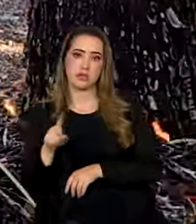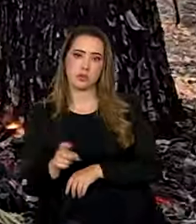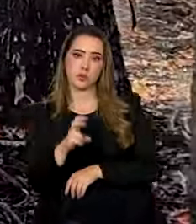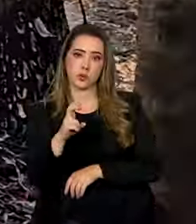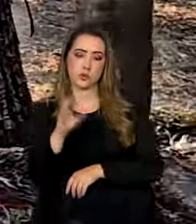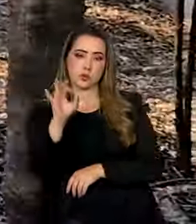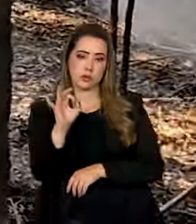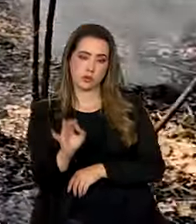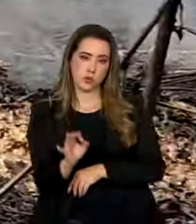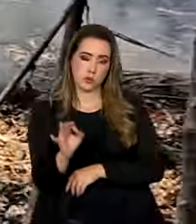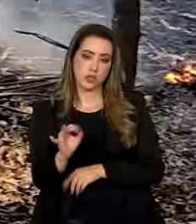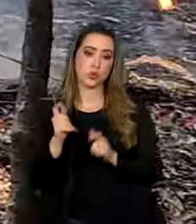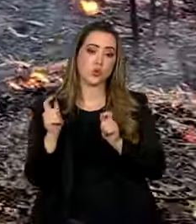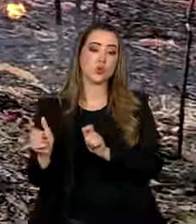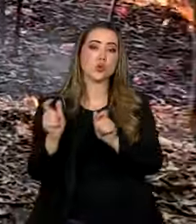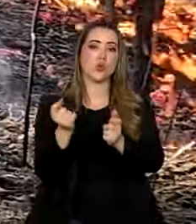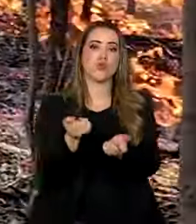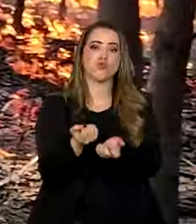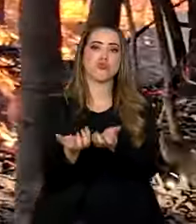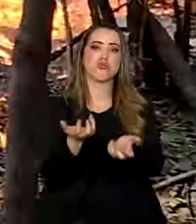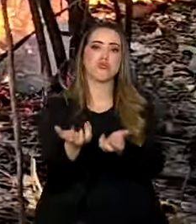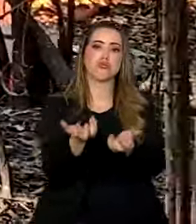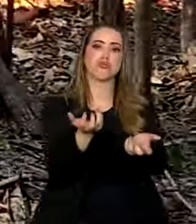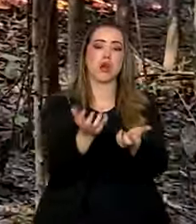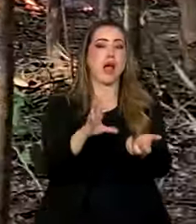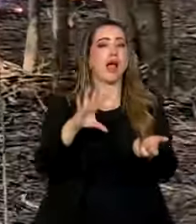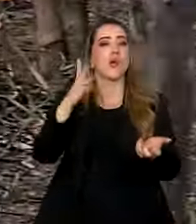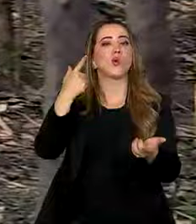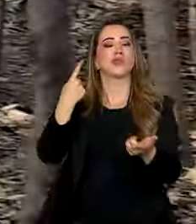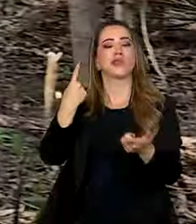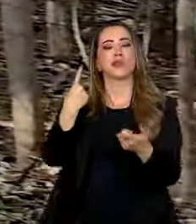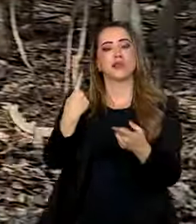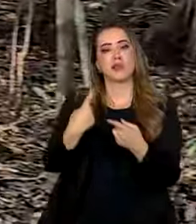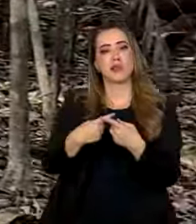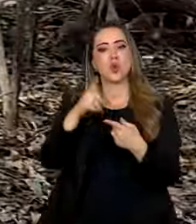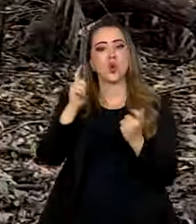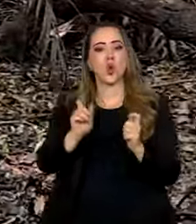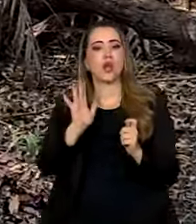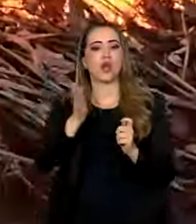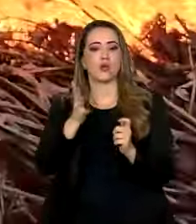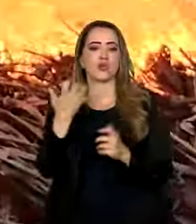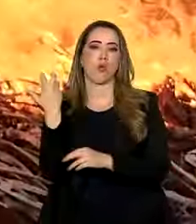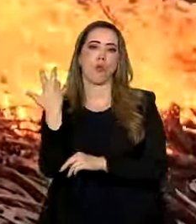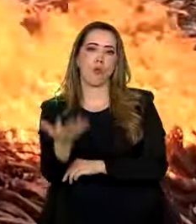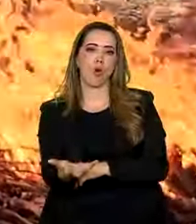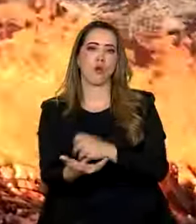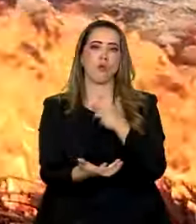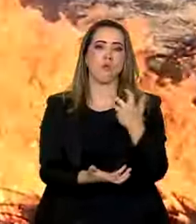73,5% dos focos de incêndio no Amazonas ocorreram em áreas já desmatadas,